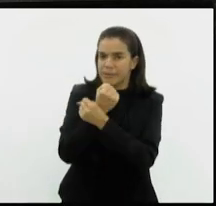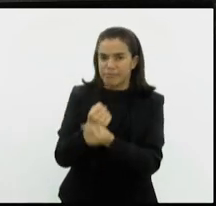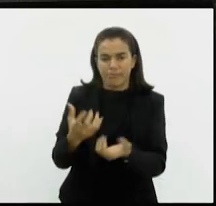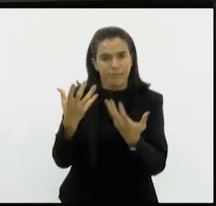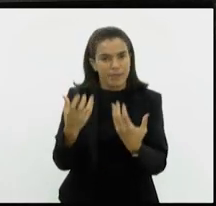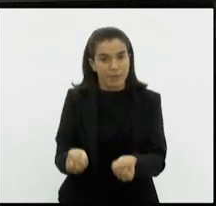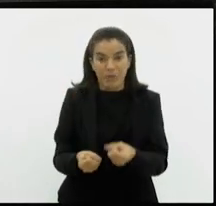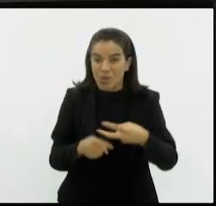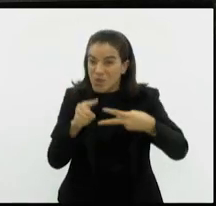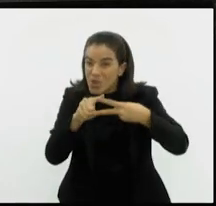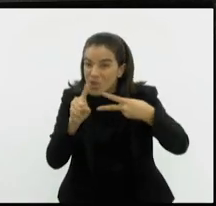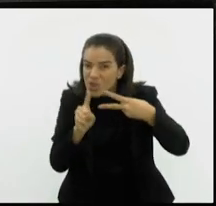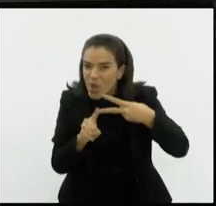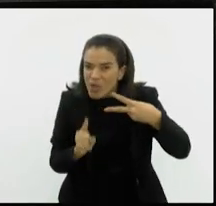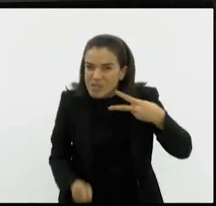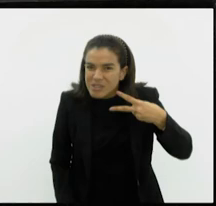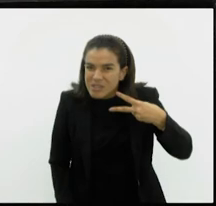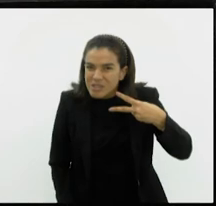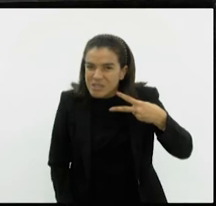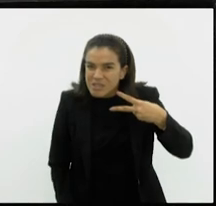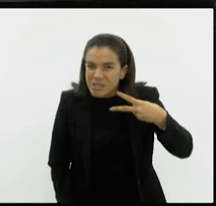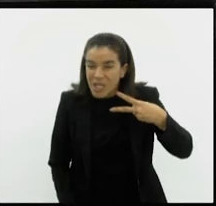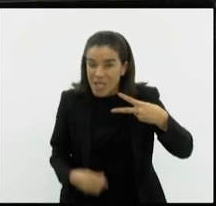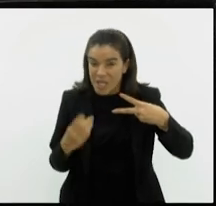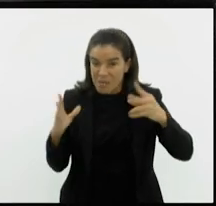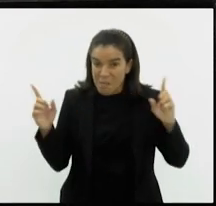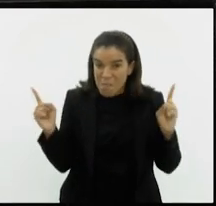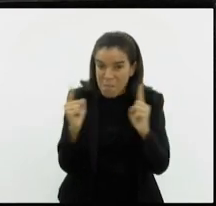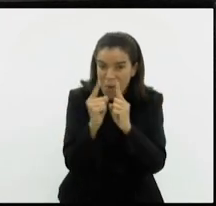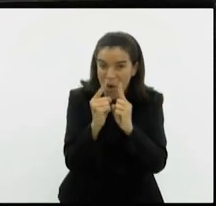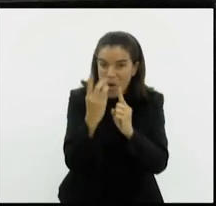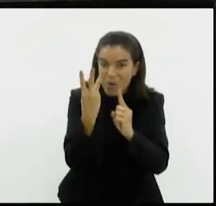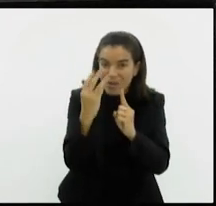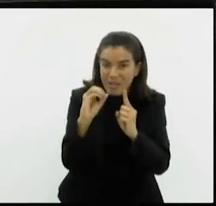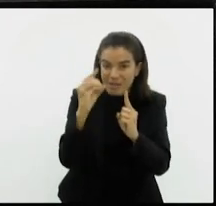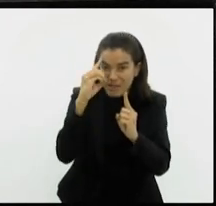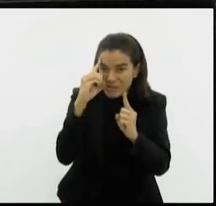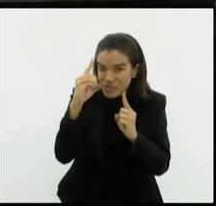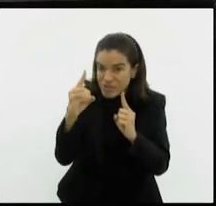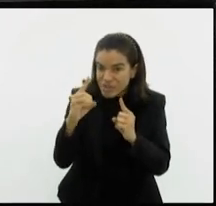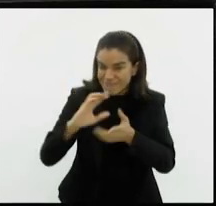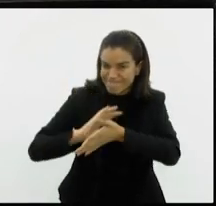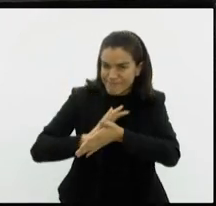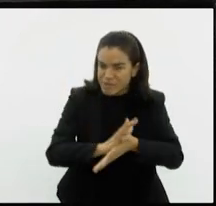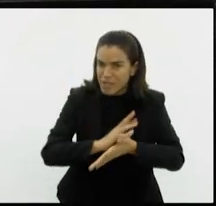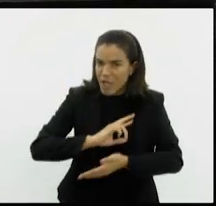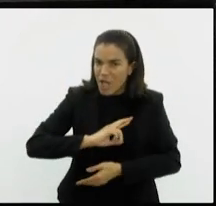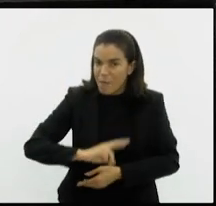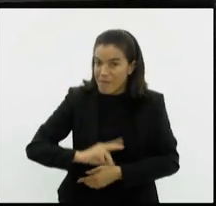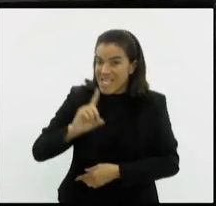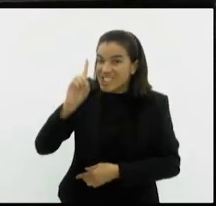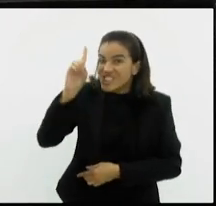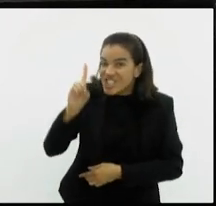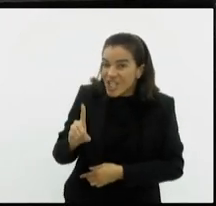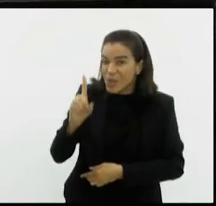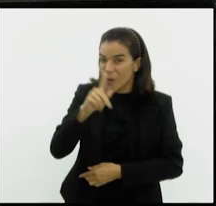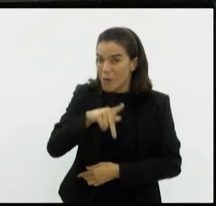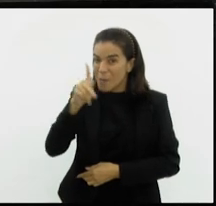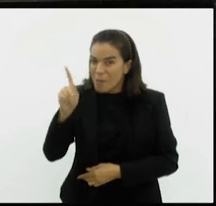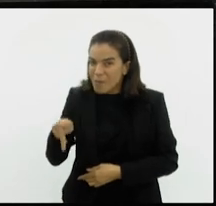dois casos em menos de 30 dias dois casos de intolerância religiosa onde diretores